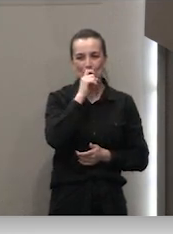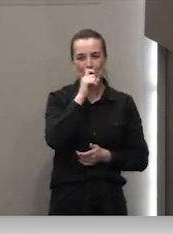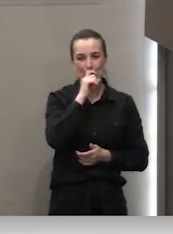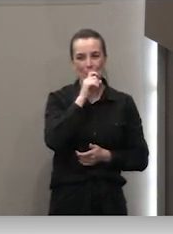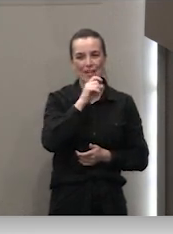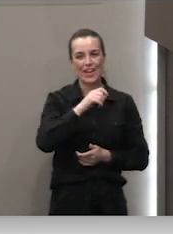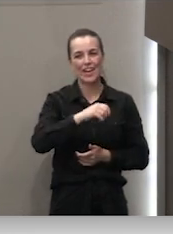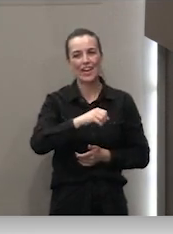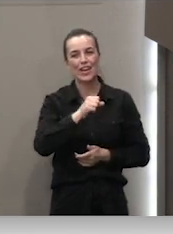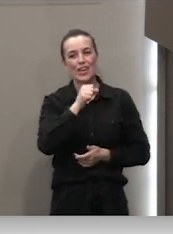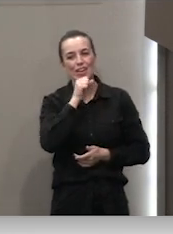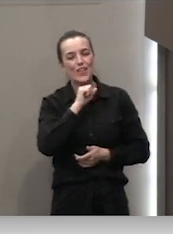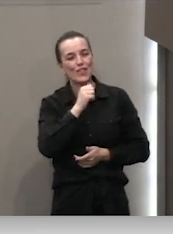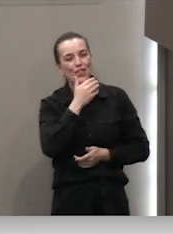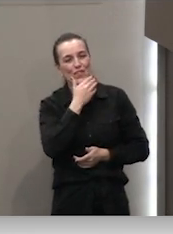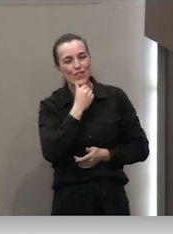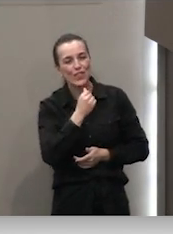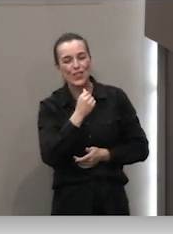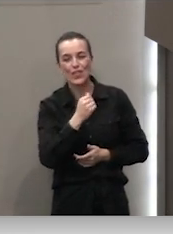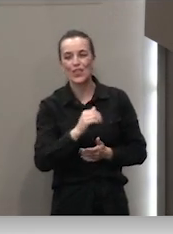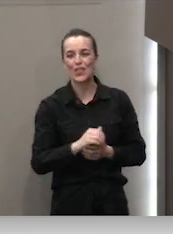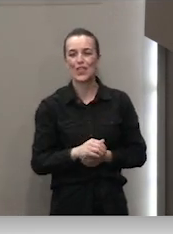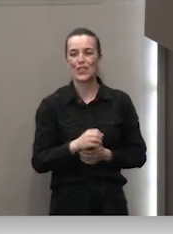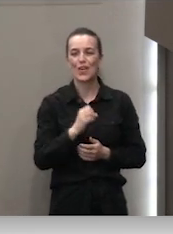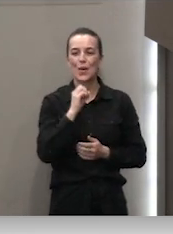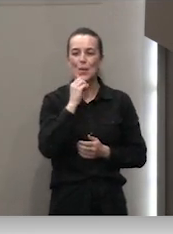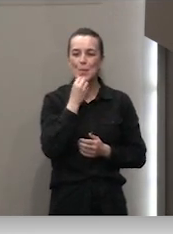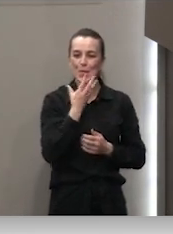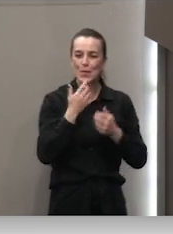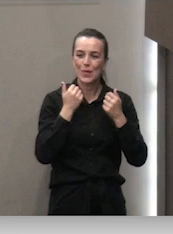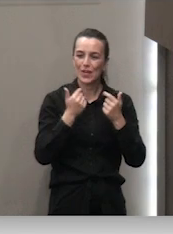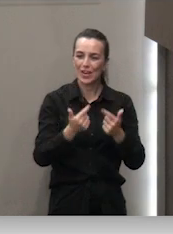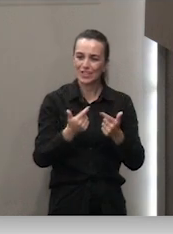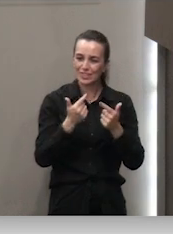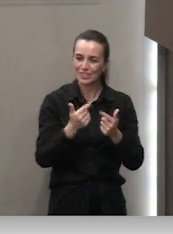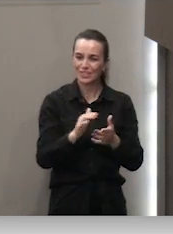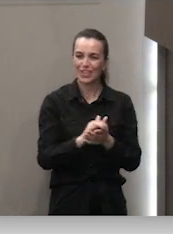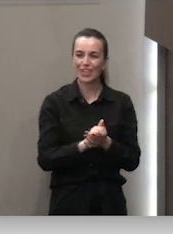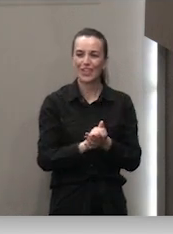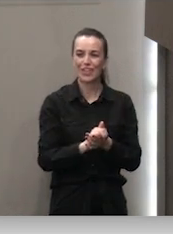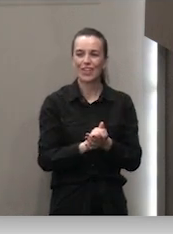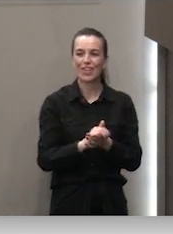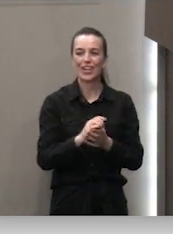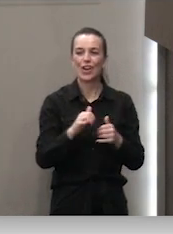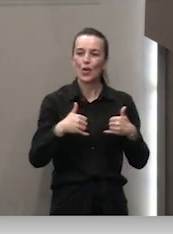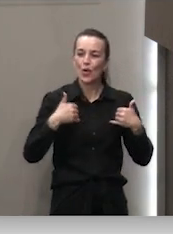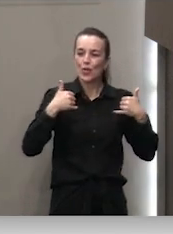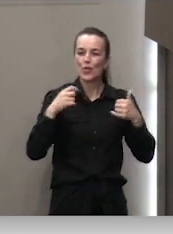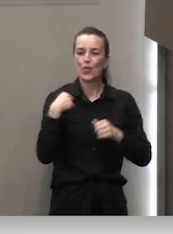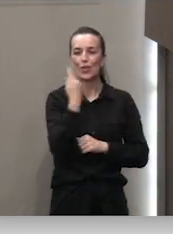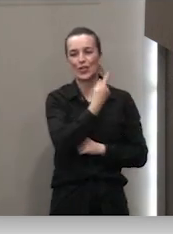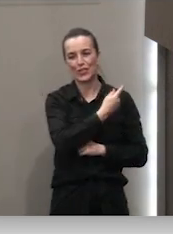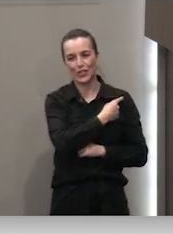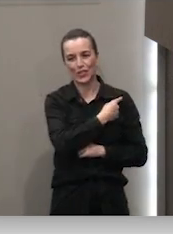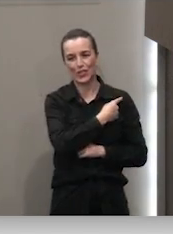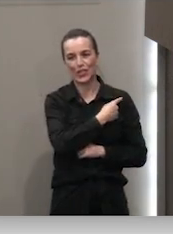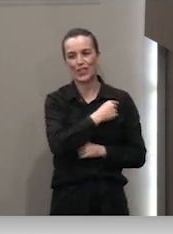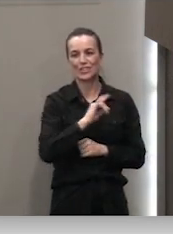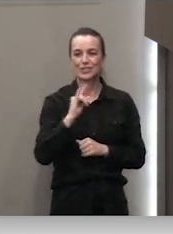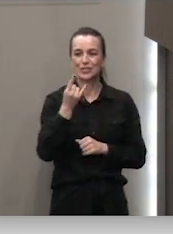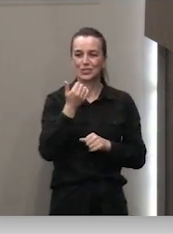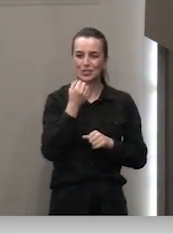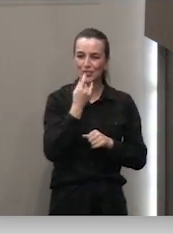A gente está aqui para te desejar uma boa sorte. Dizer que a gente tem muito orgulho do senhor. Oi, vovô. Desses últimos